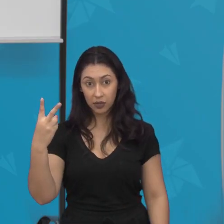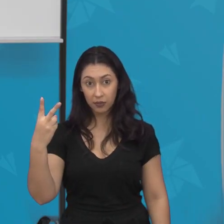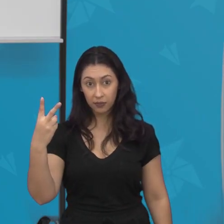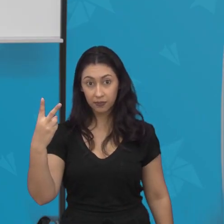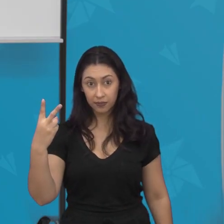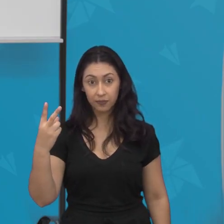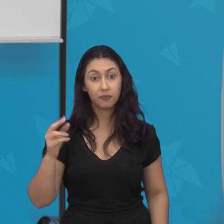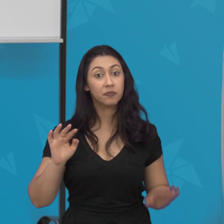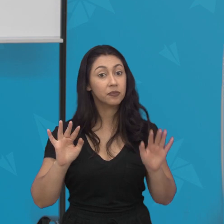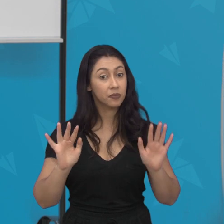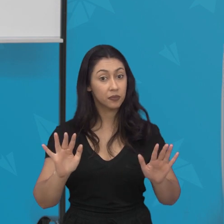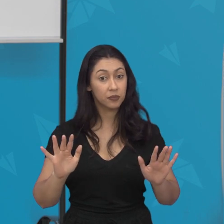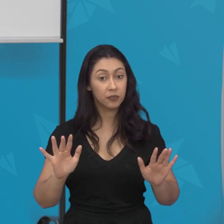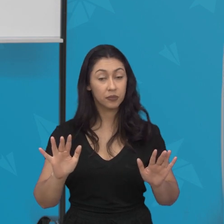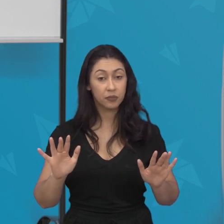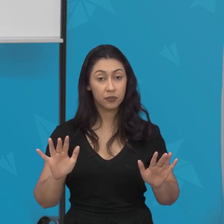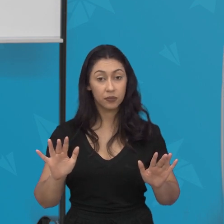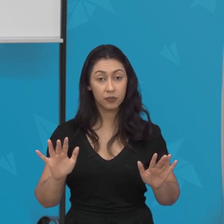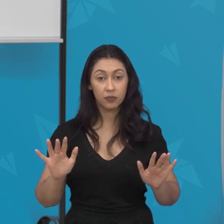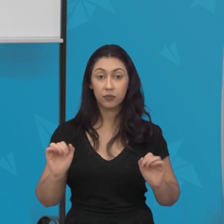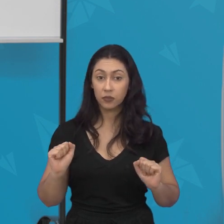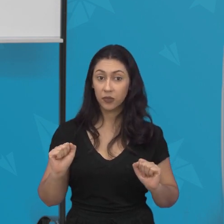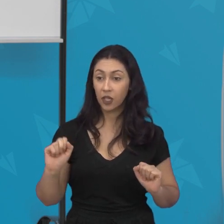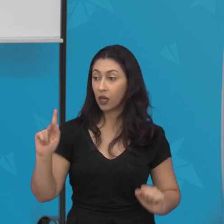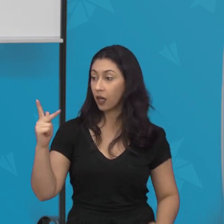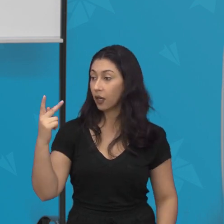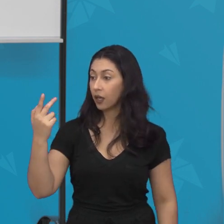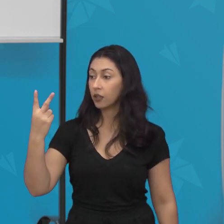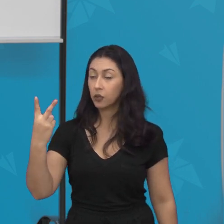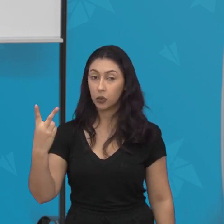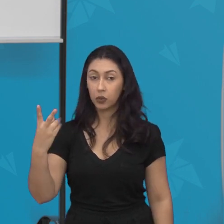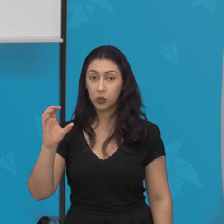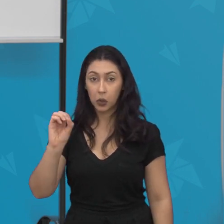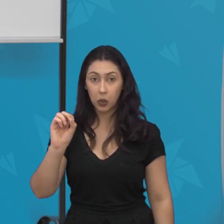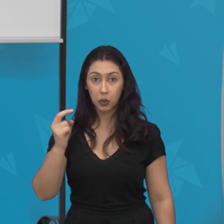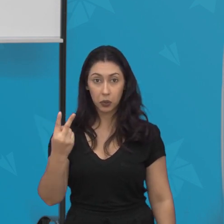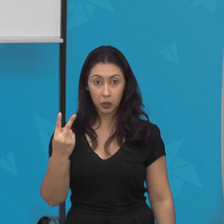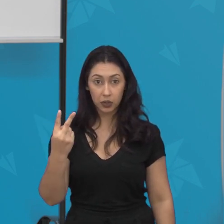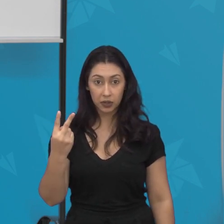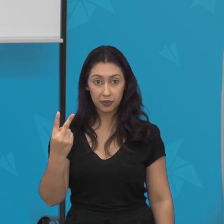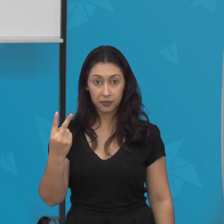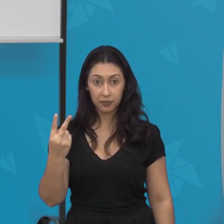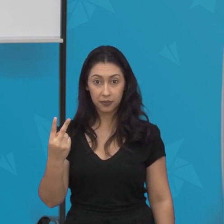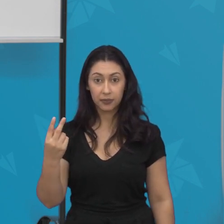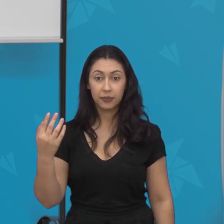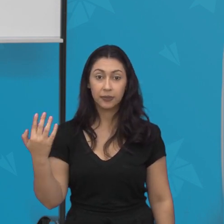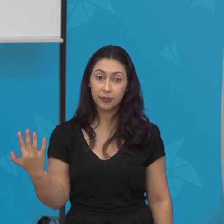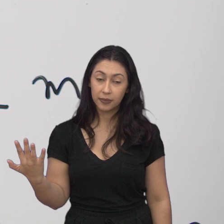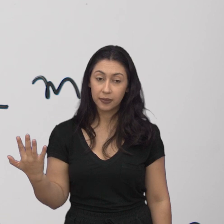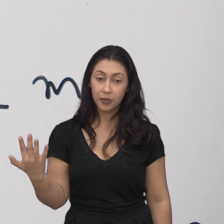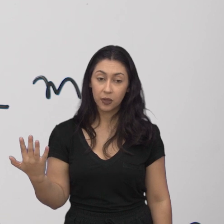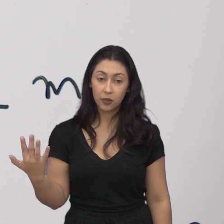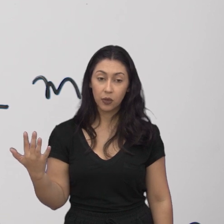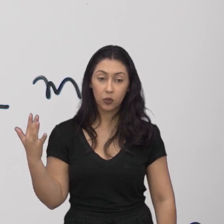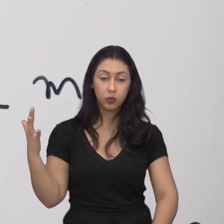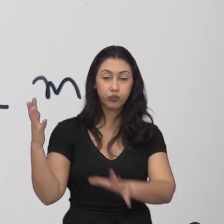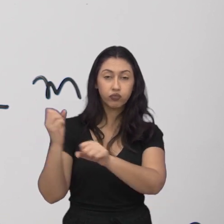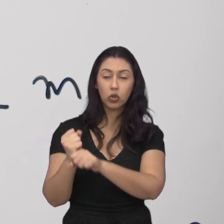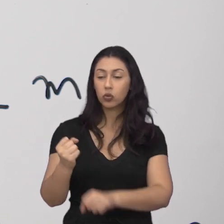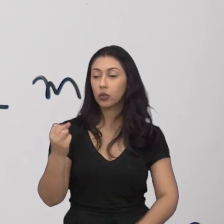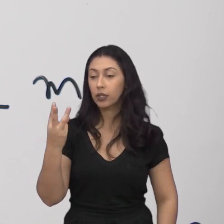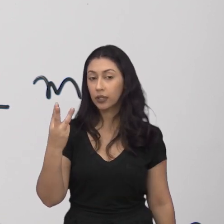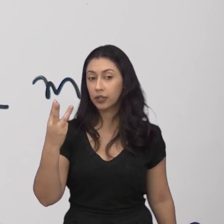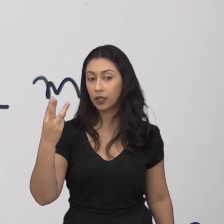Hidrogênio e oxigênio. Então temos o quê? 34 gramas por mol de oxigênio, mais 2 de hidrogênio, então